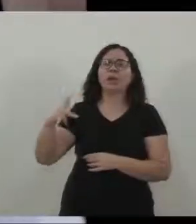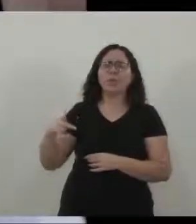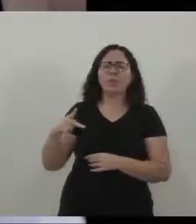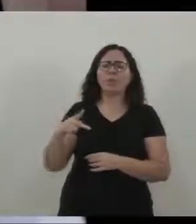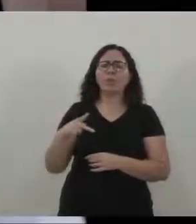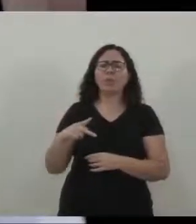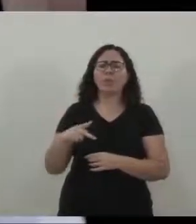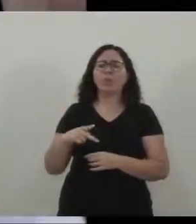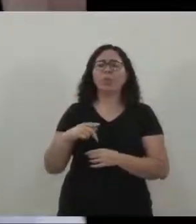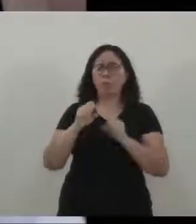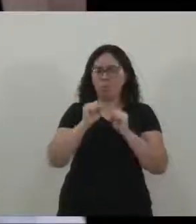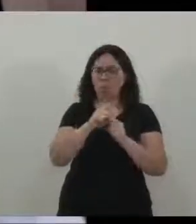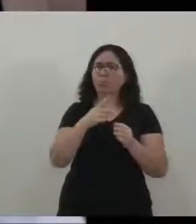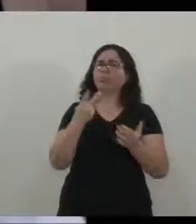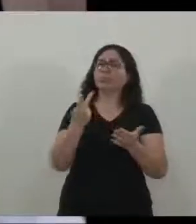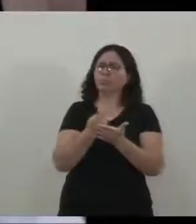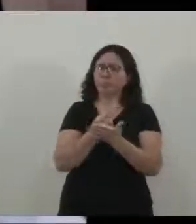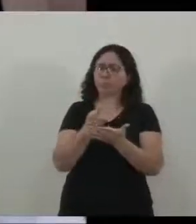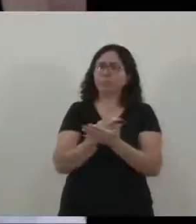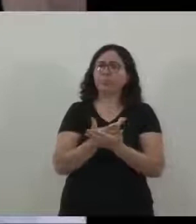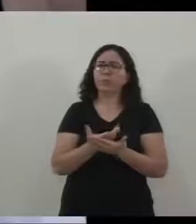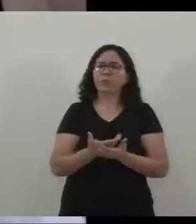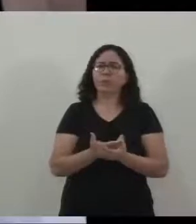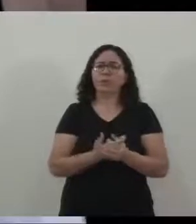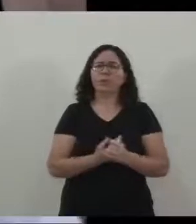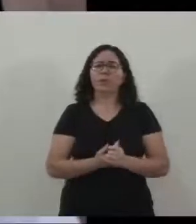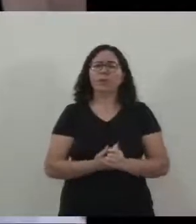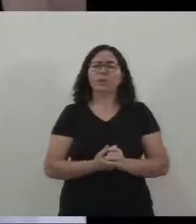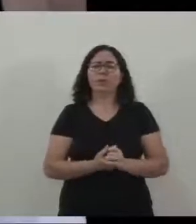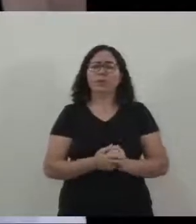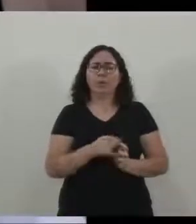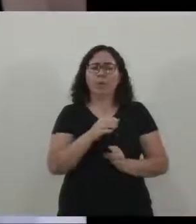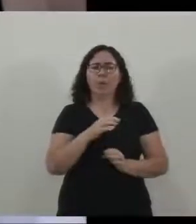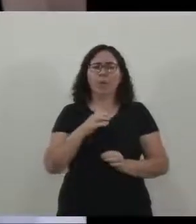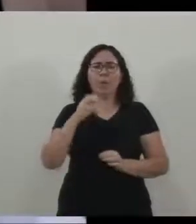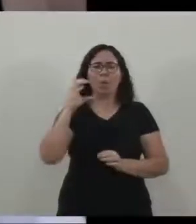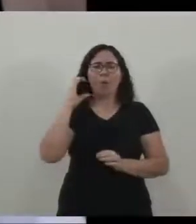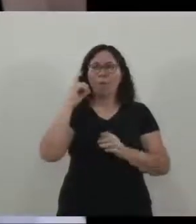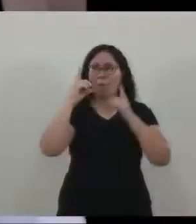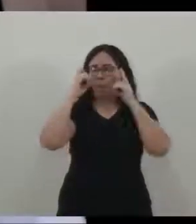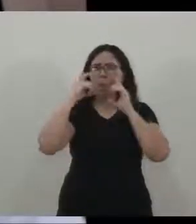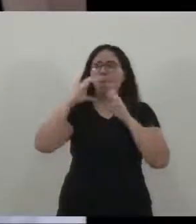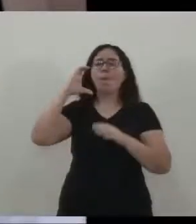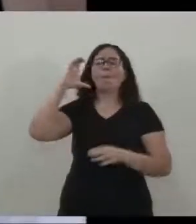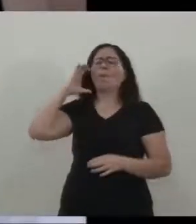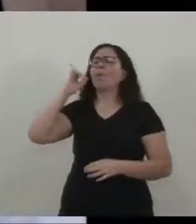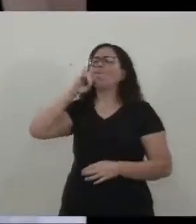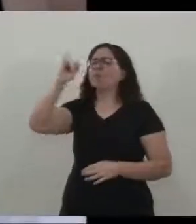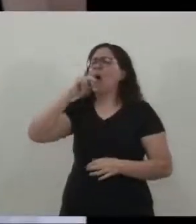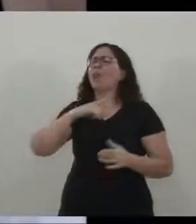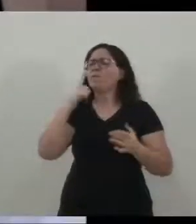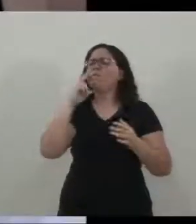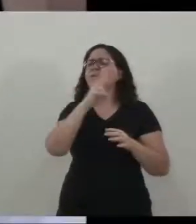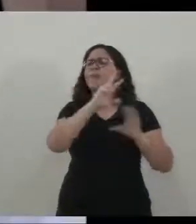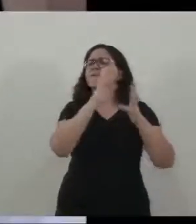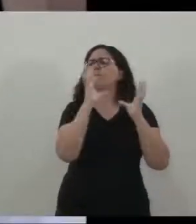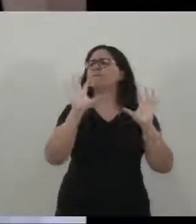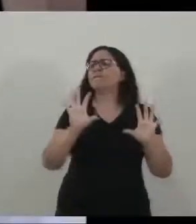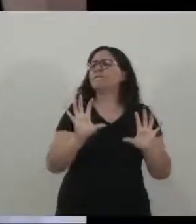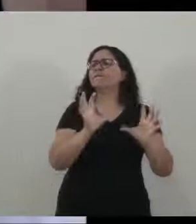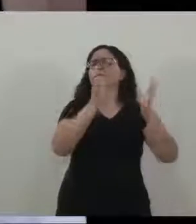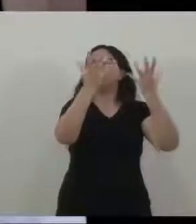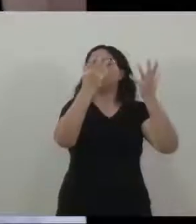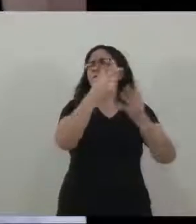Eleitoral, inclusive pela garantia do anonimato, né? O anonimato realmente é importante, né? Porque as